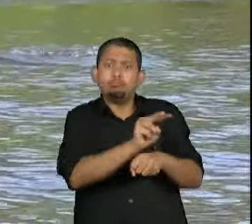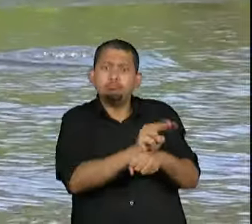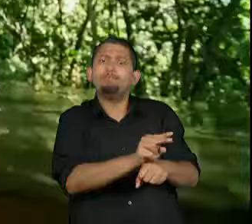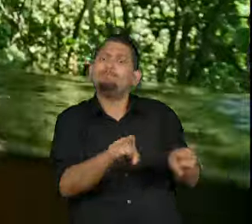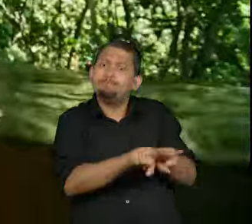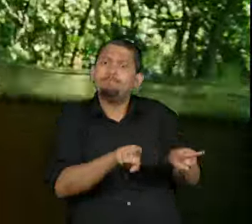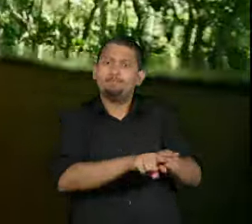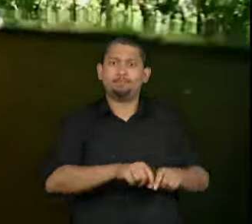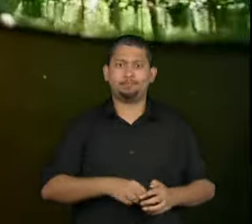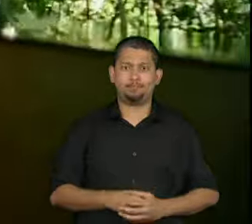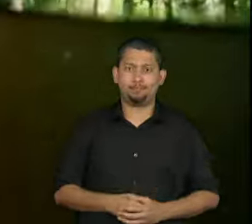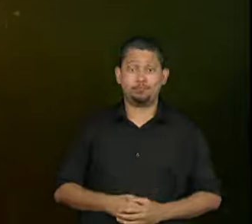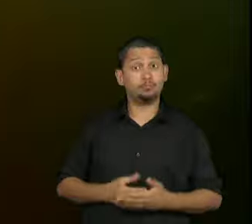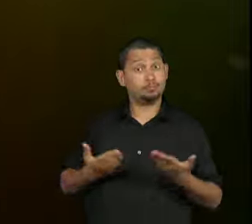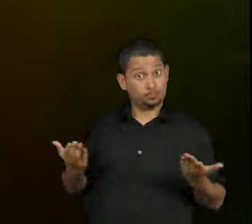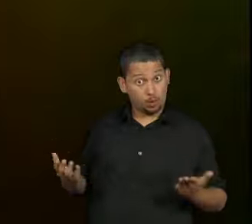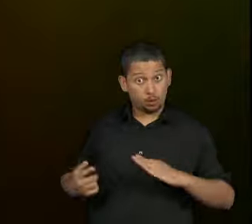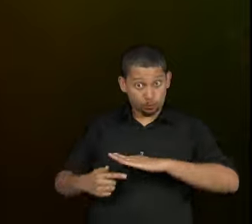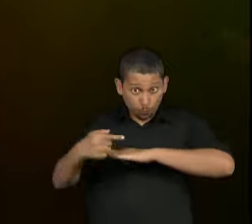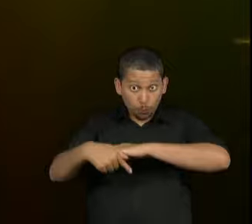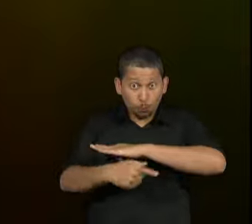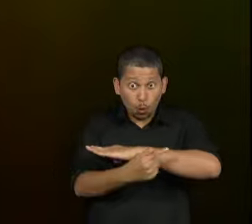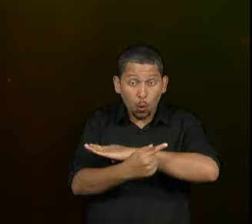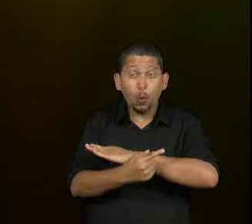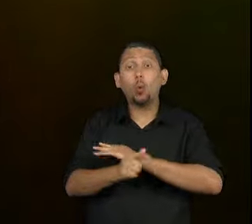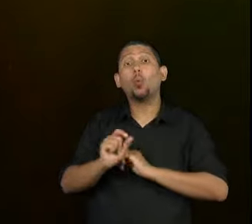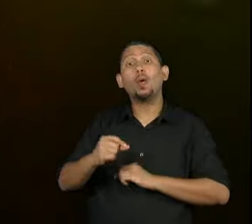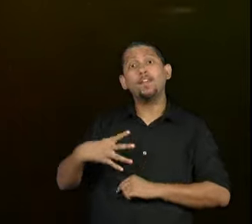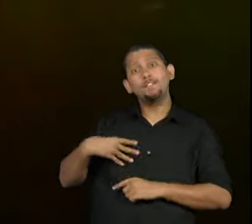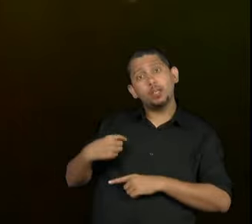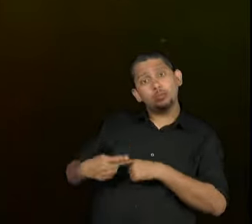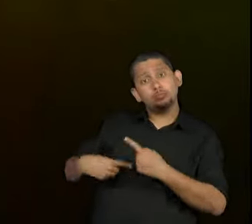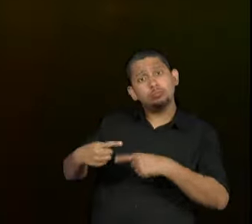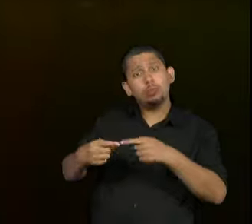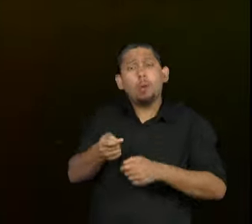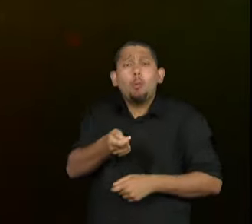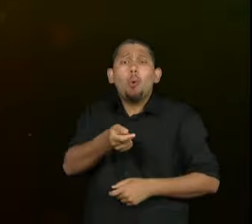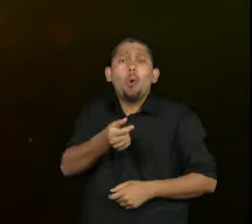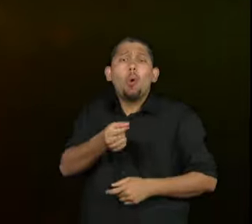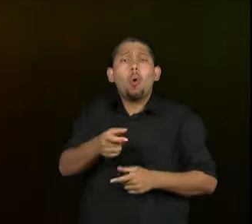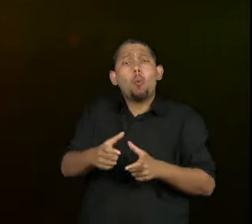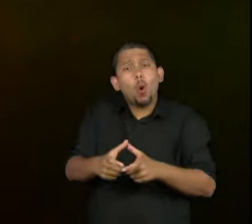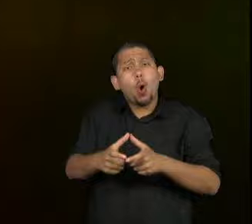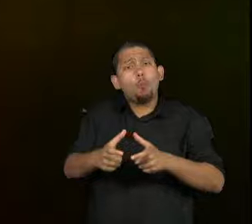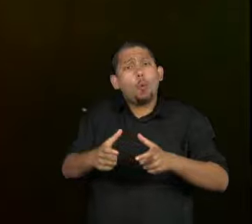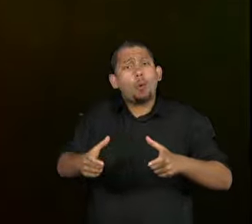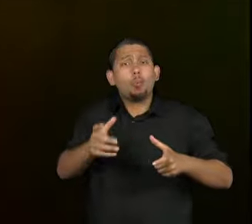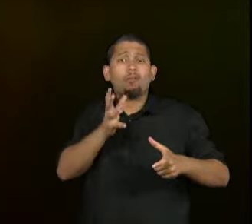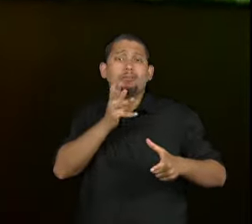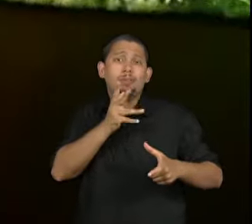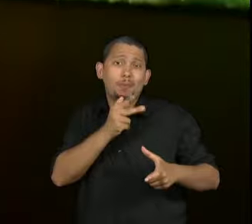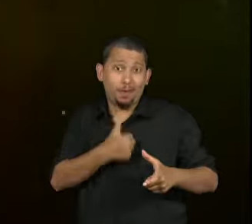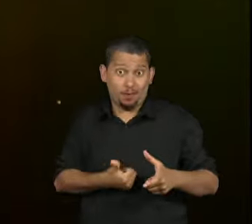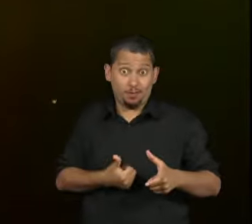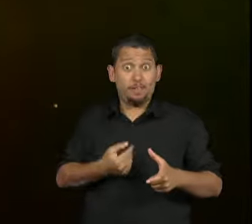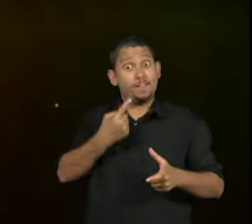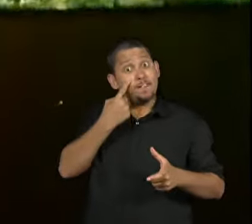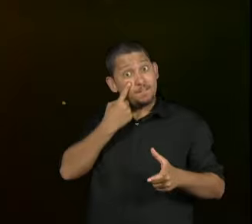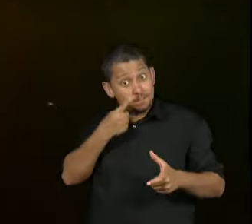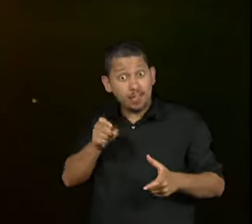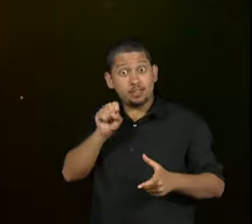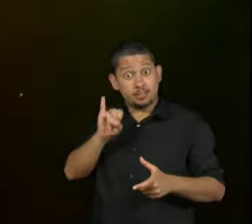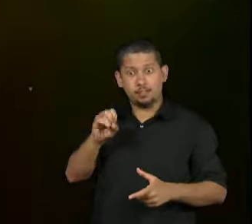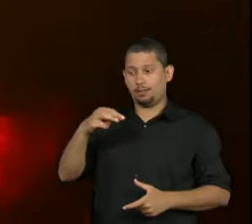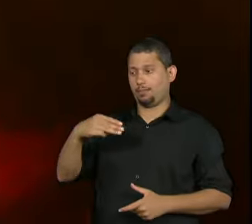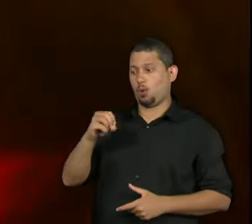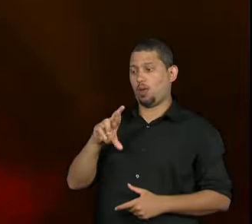A reprodução lenta, natural dessas espécies, torna ainda mais difícil uma avaliação rápida dos efeitos da moratória.